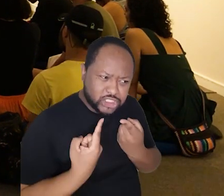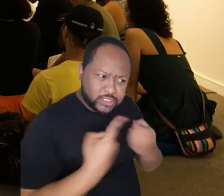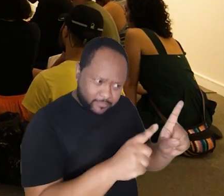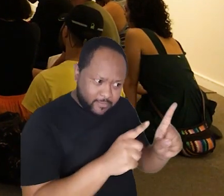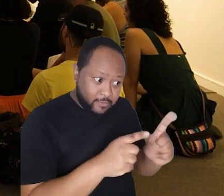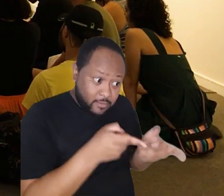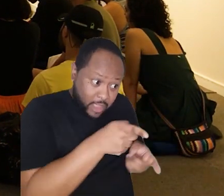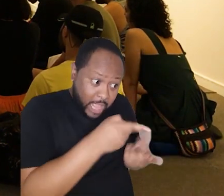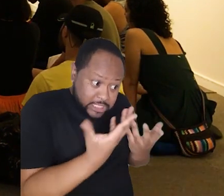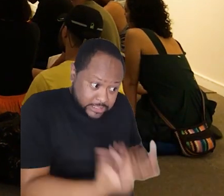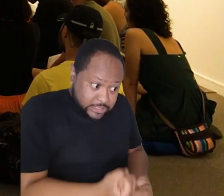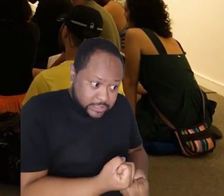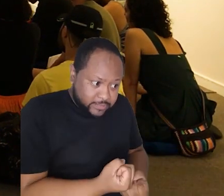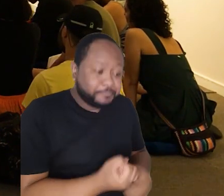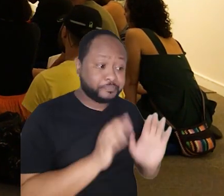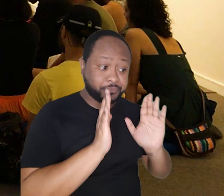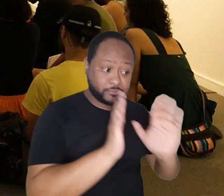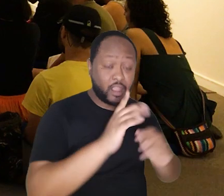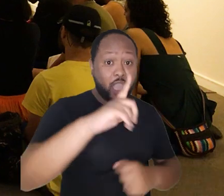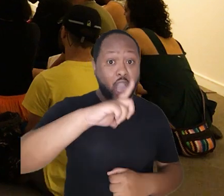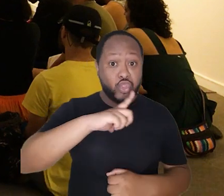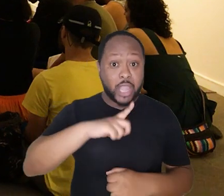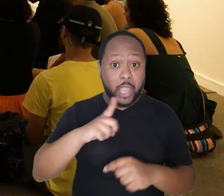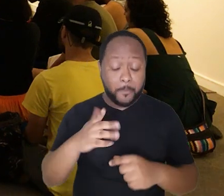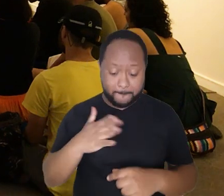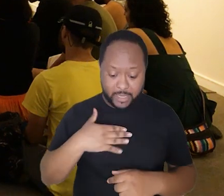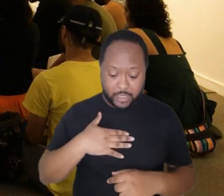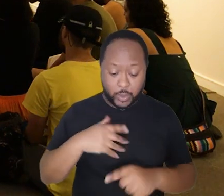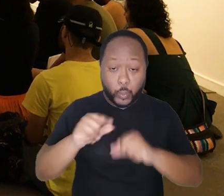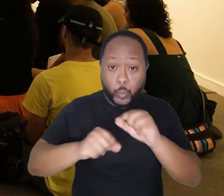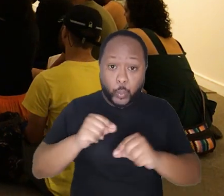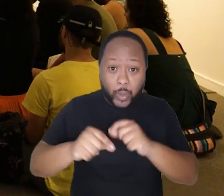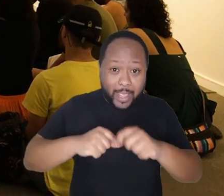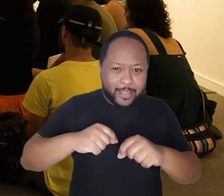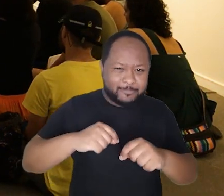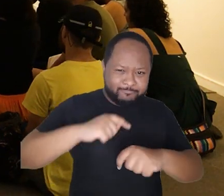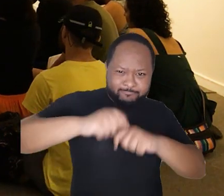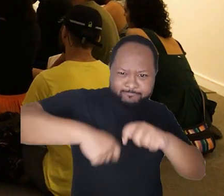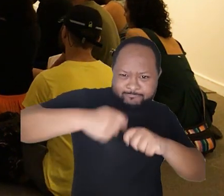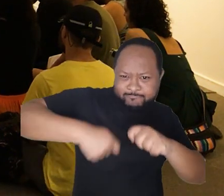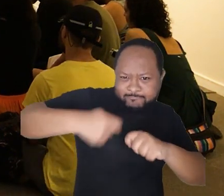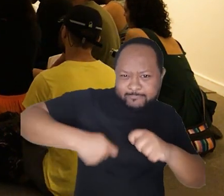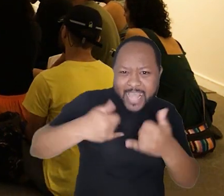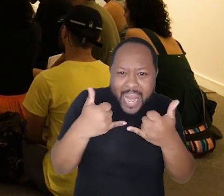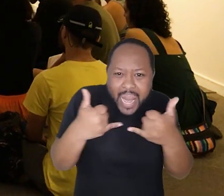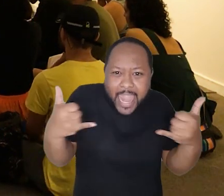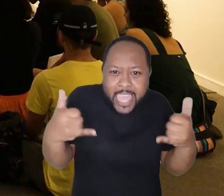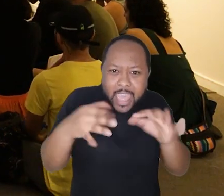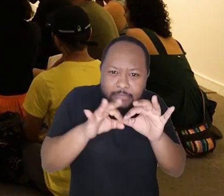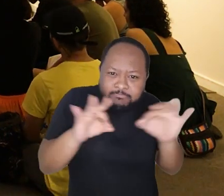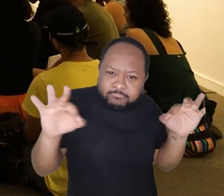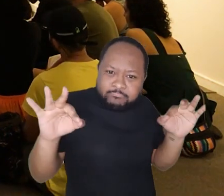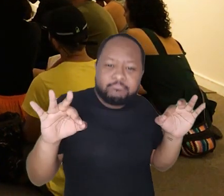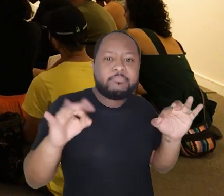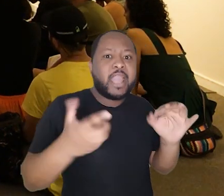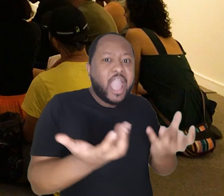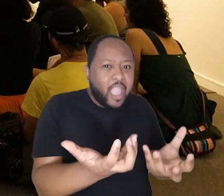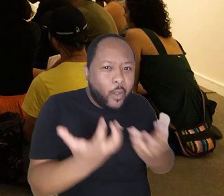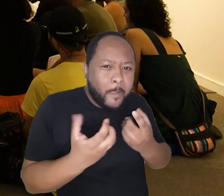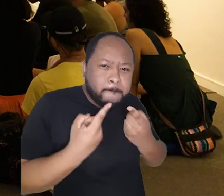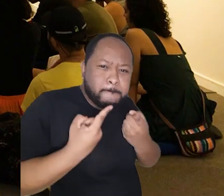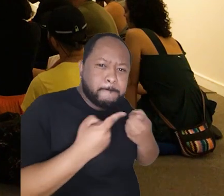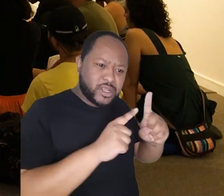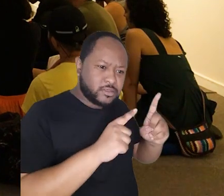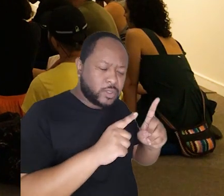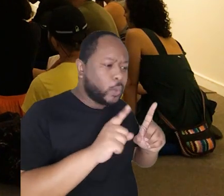desafiar. Eu tenho aqui comigo uma linha, e aí eu queria apostar com você que